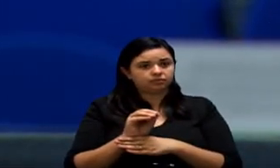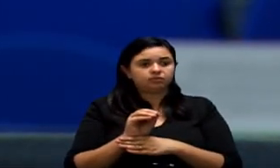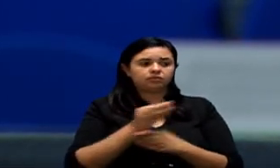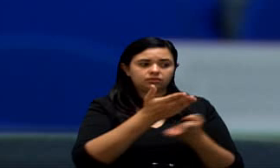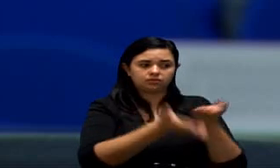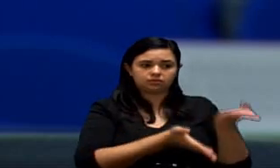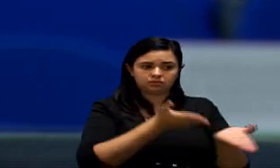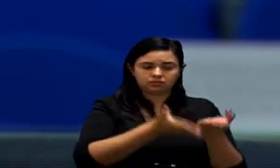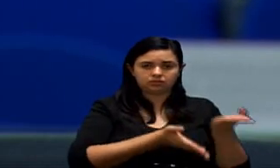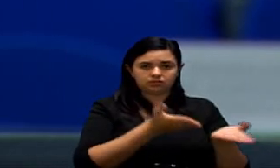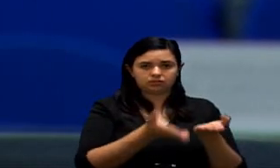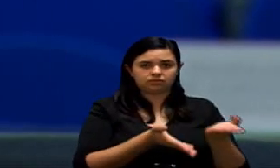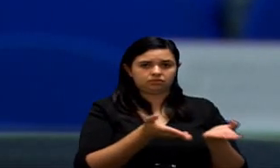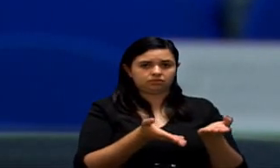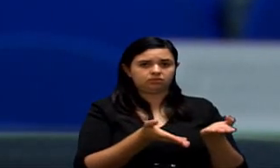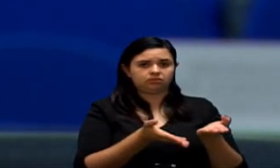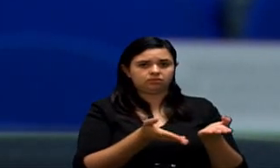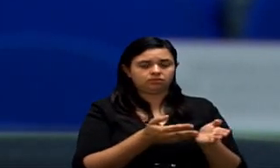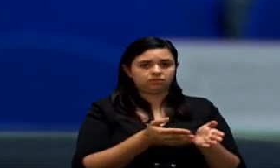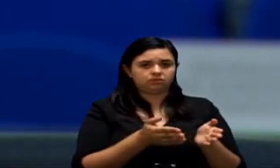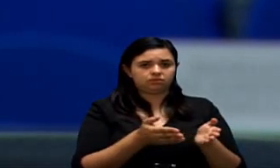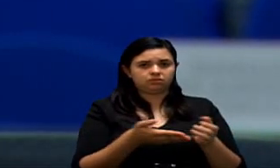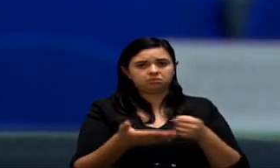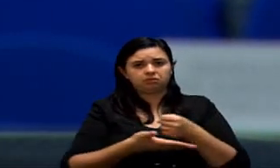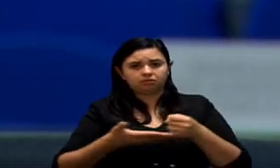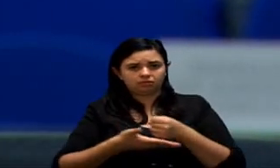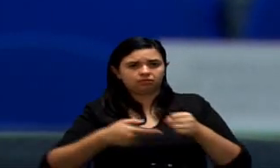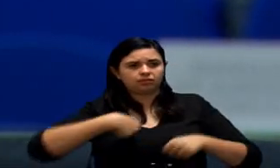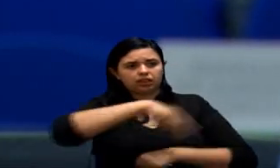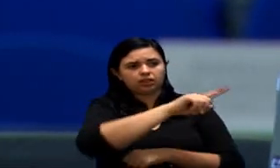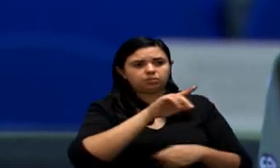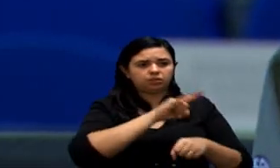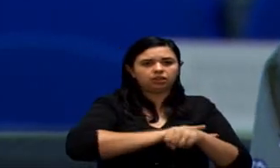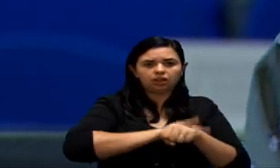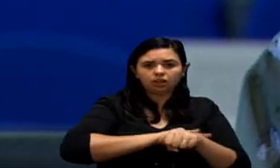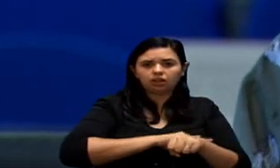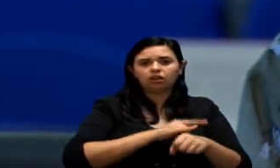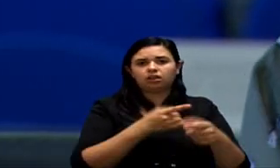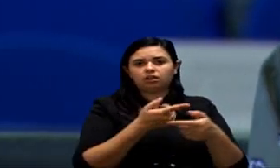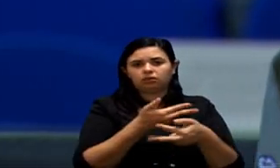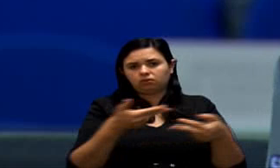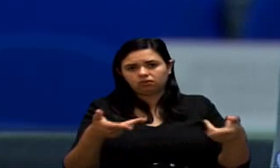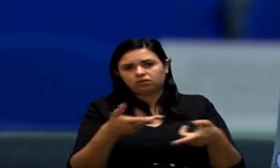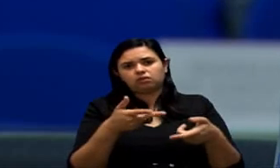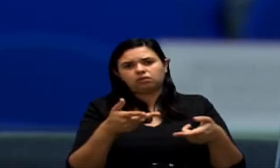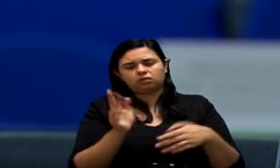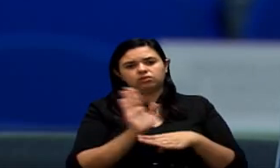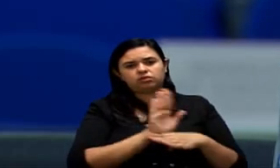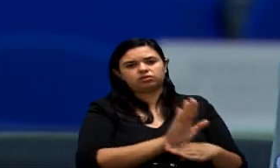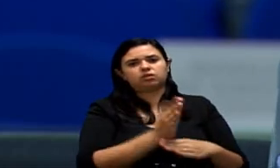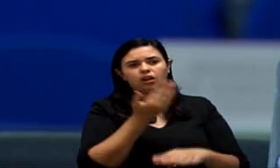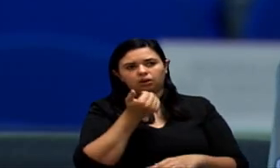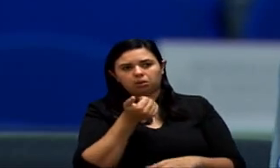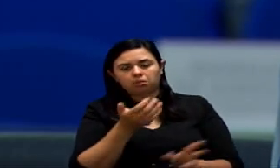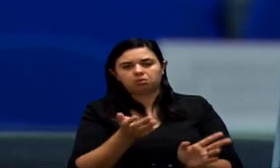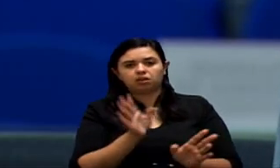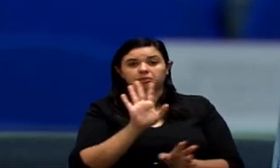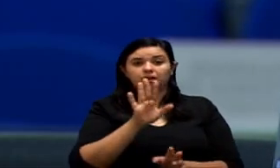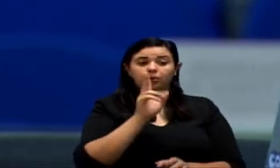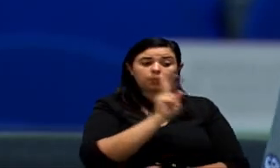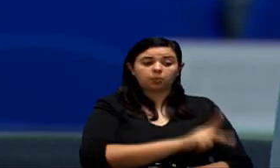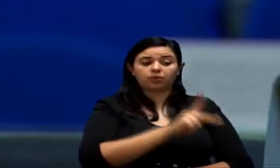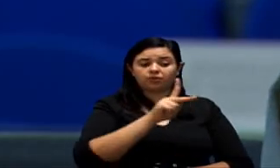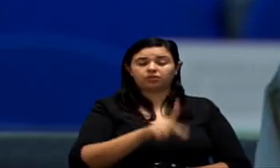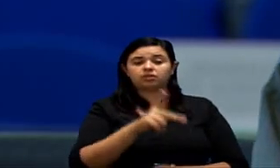da criança das questões de higiene pessoal, né? Mas o professor auxiliar, ele ajuda a criança